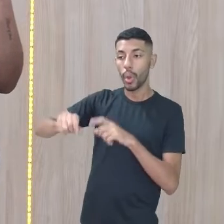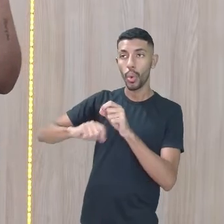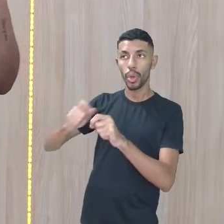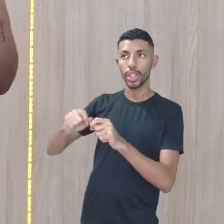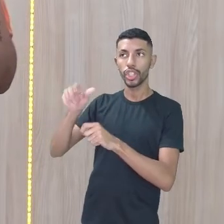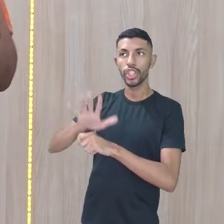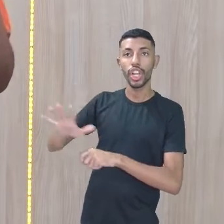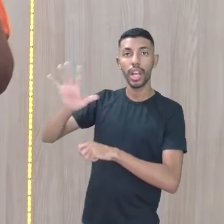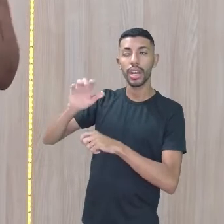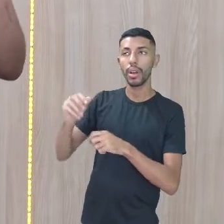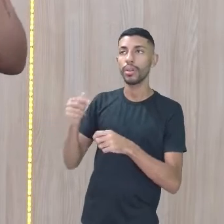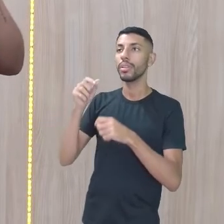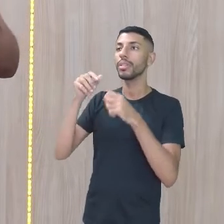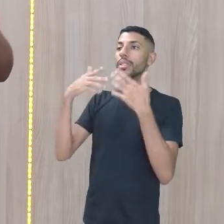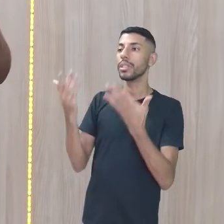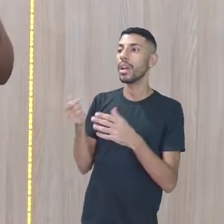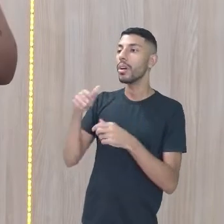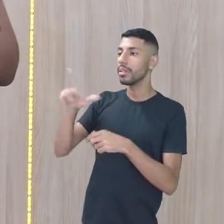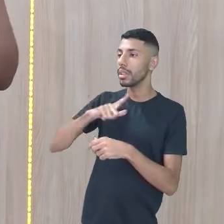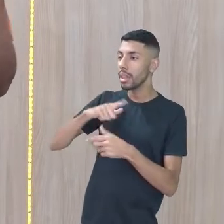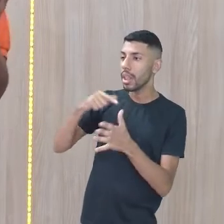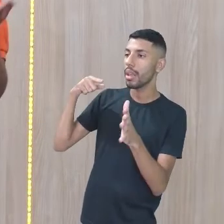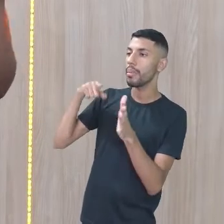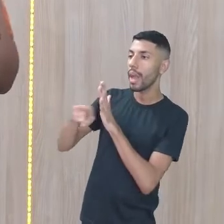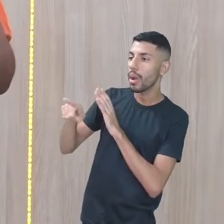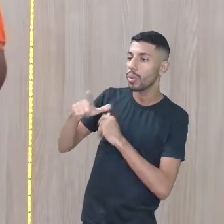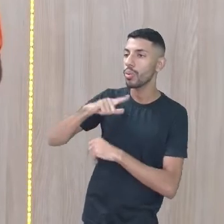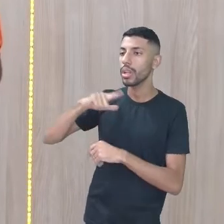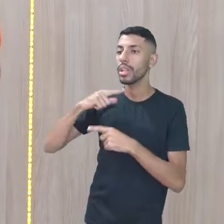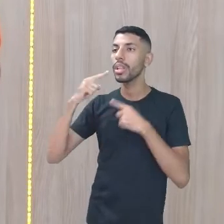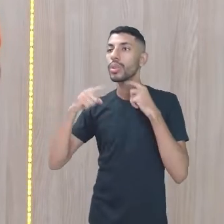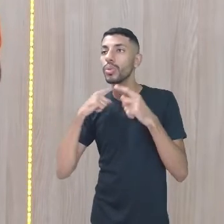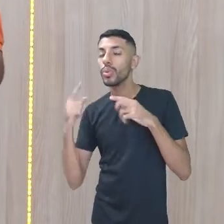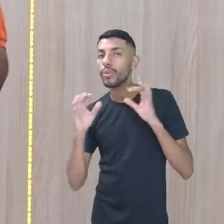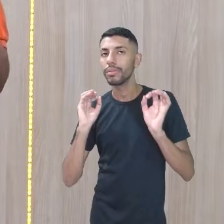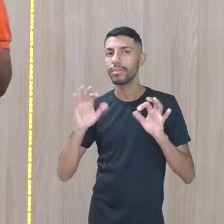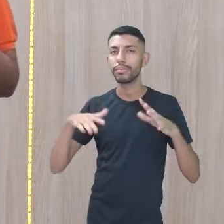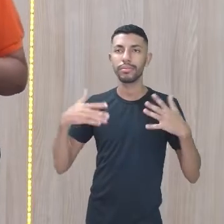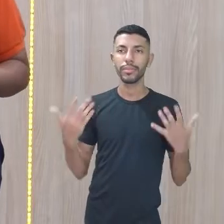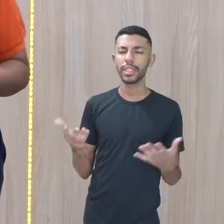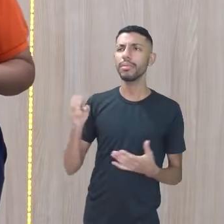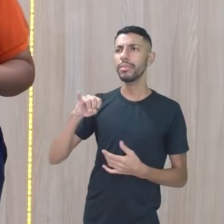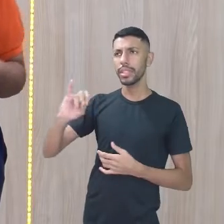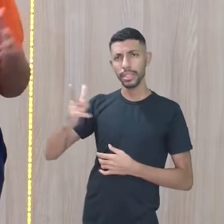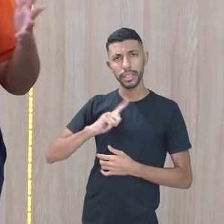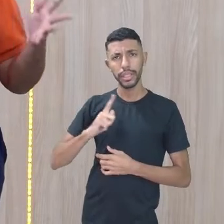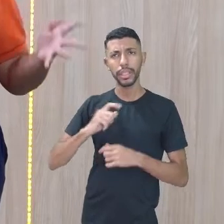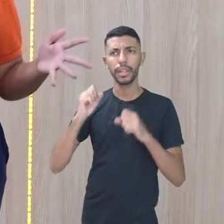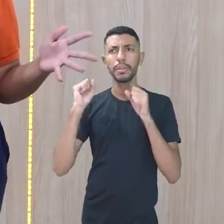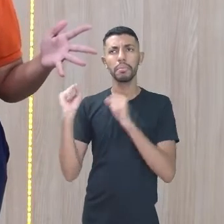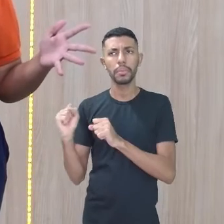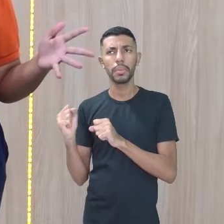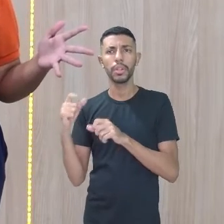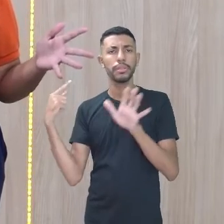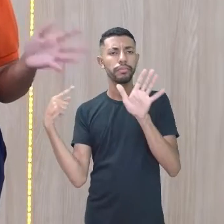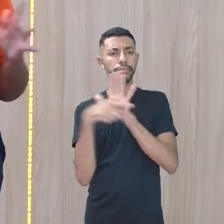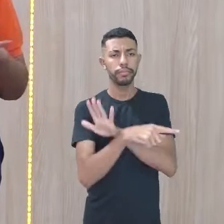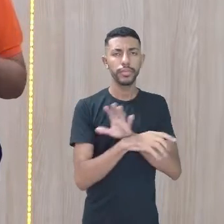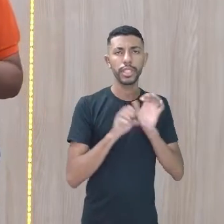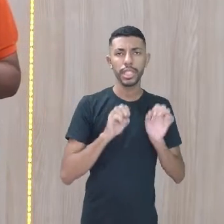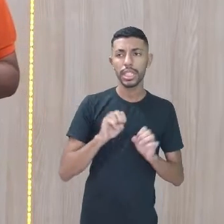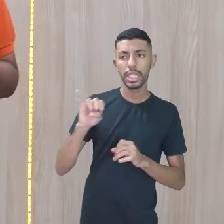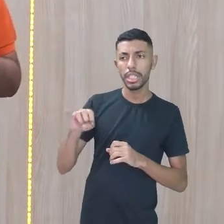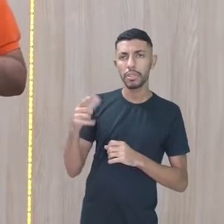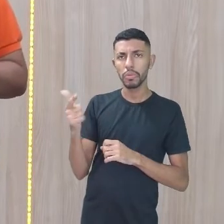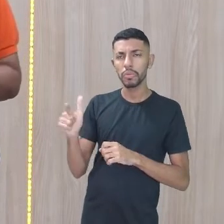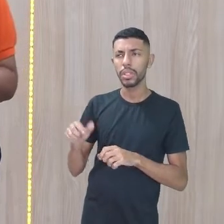Num seminário, eu posso dizer, Adriana, você tem alguma pergunta sobre o sistema solar? Se a Adriana tiver alguma pergunta, ela faz para mim. Se